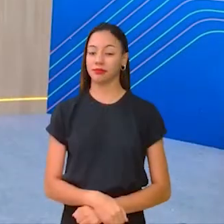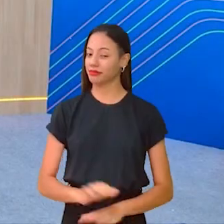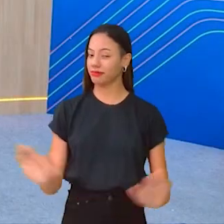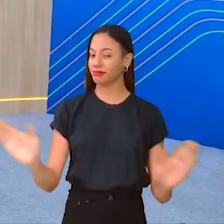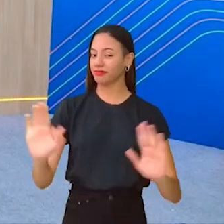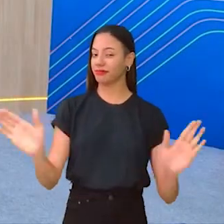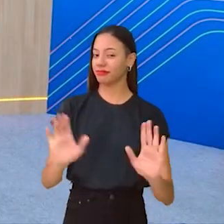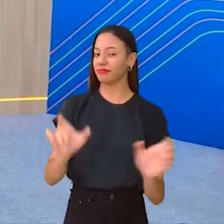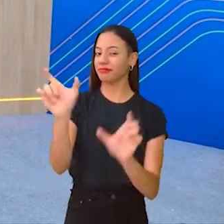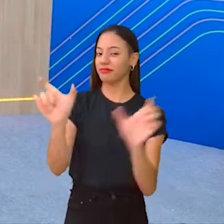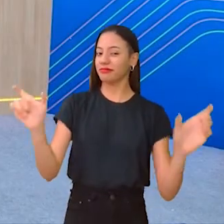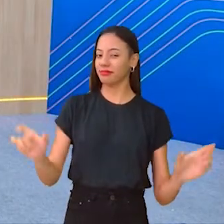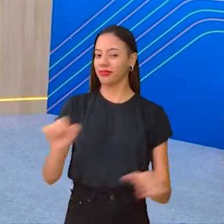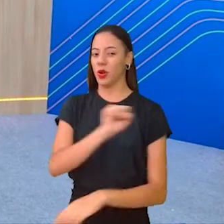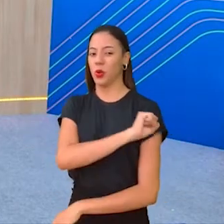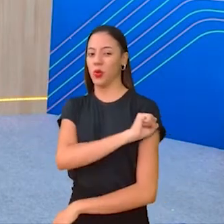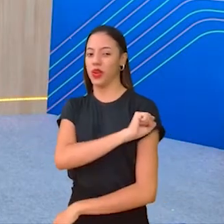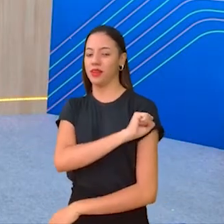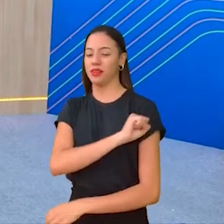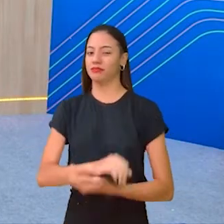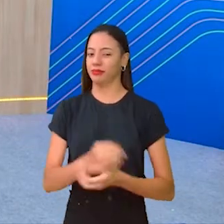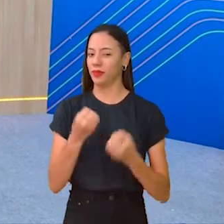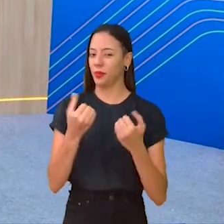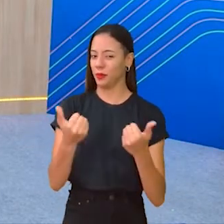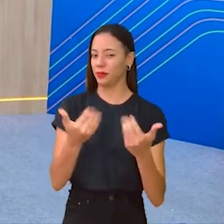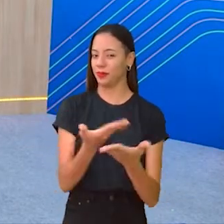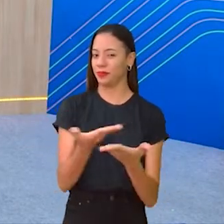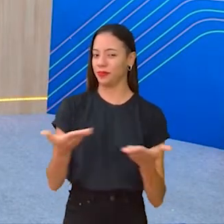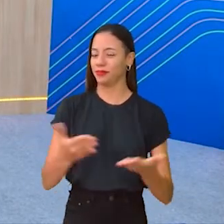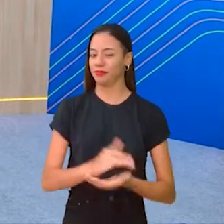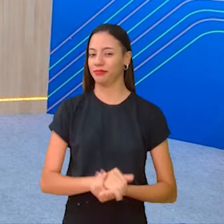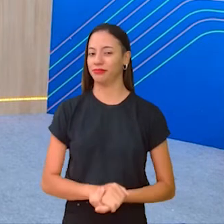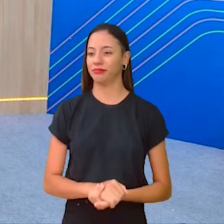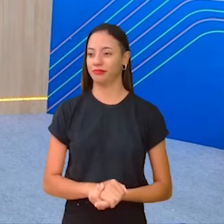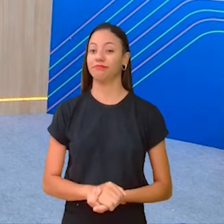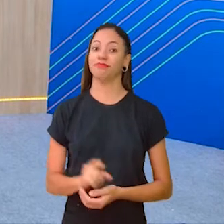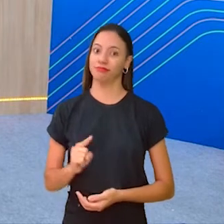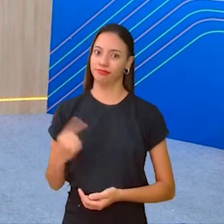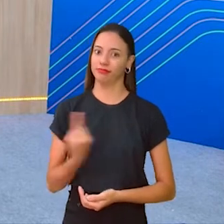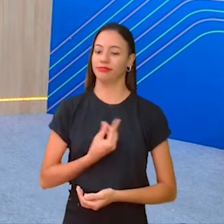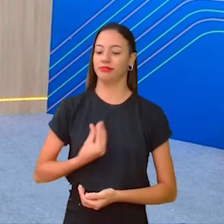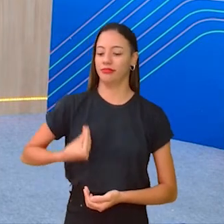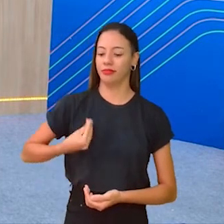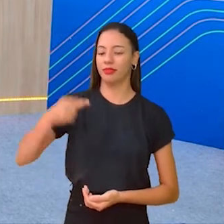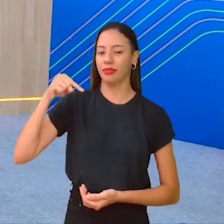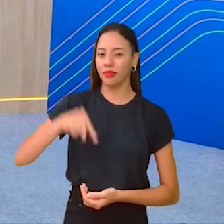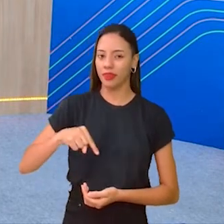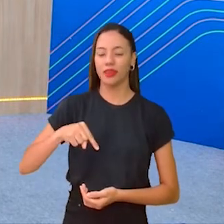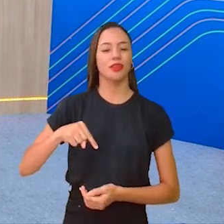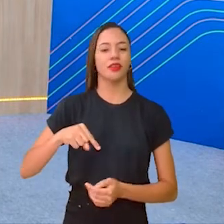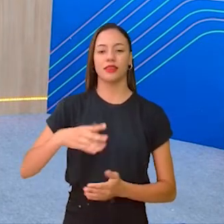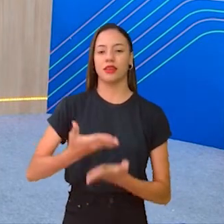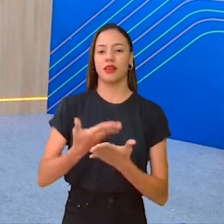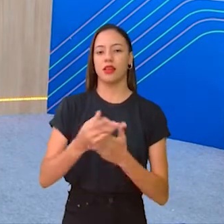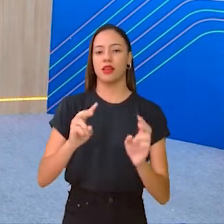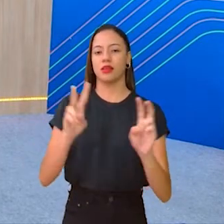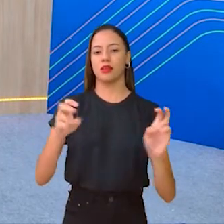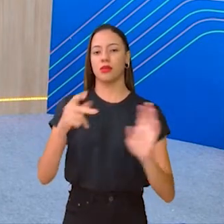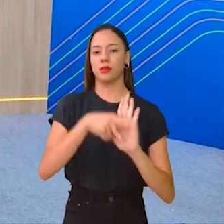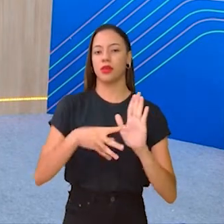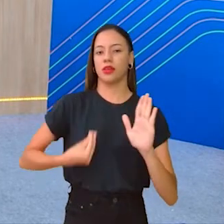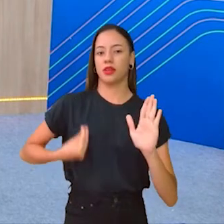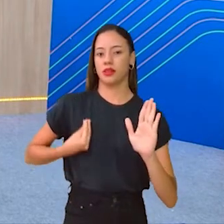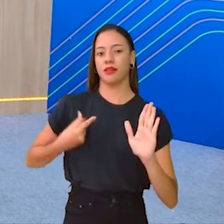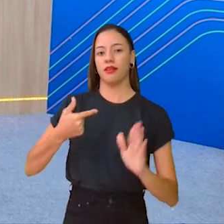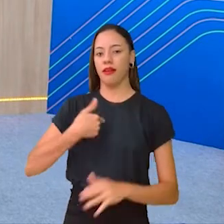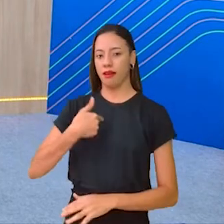Fala, meu povo do 8º ano, tudo bem com vocês? Estamos aqui de volta para mais uma aula de projeto de vida. Eu